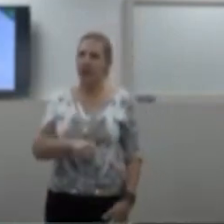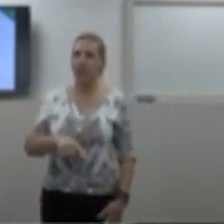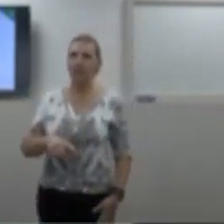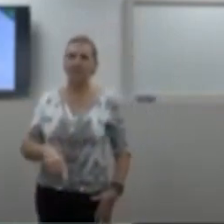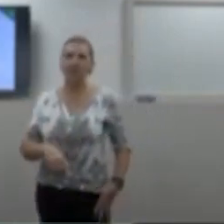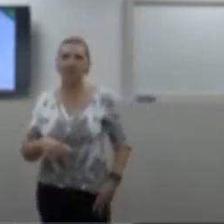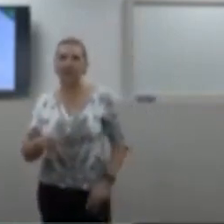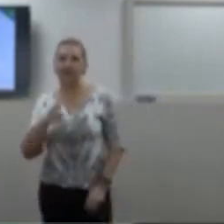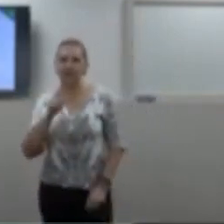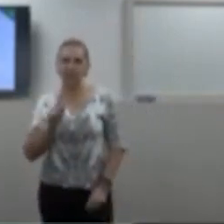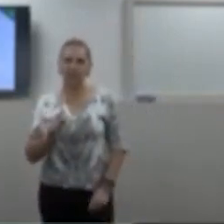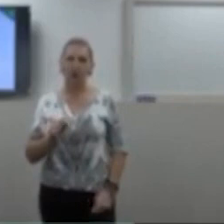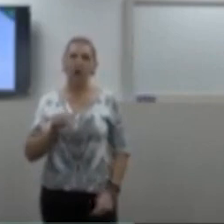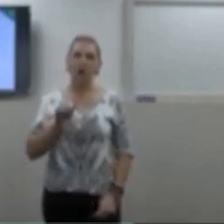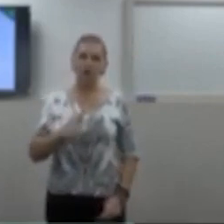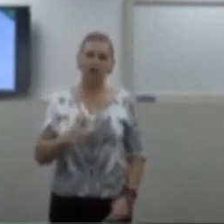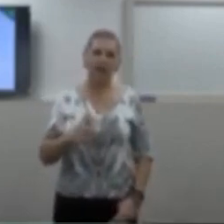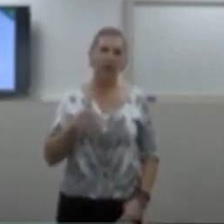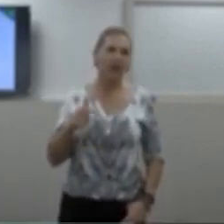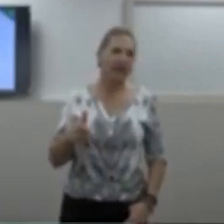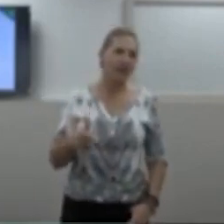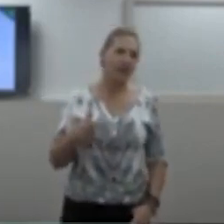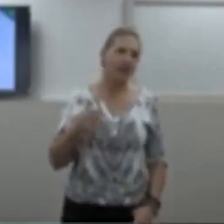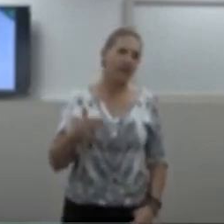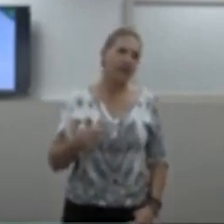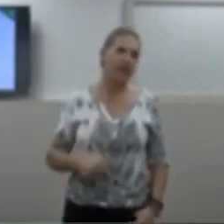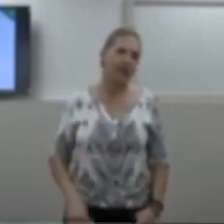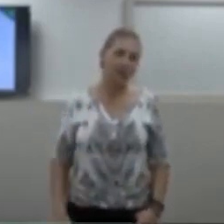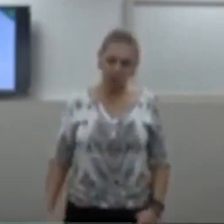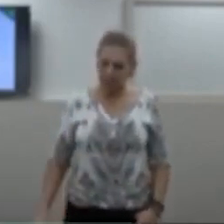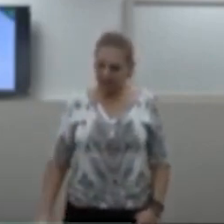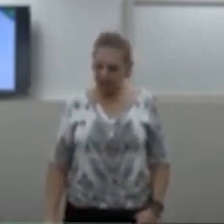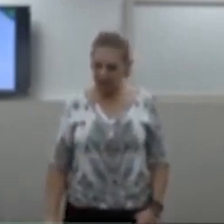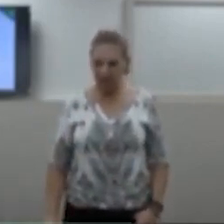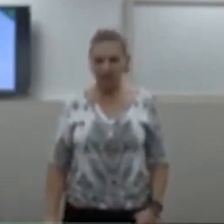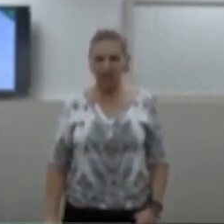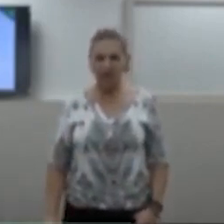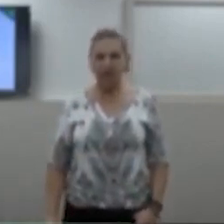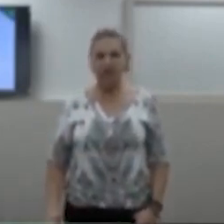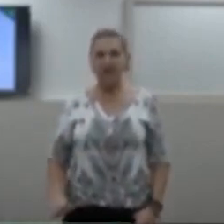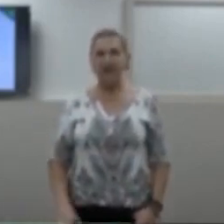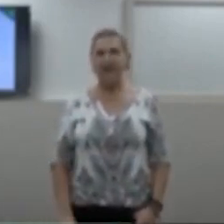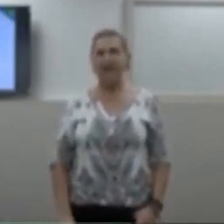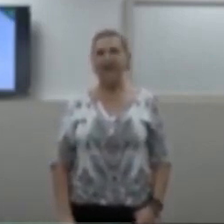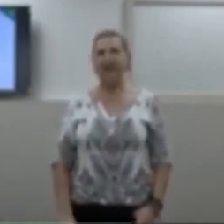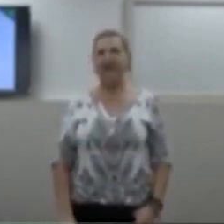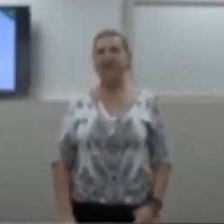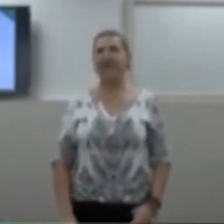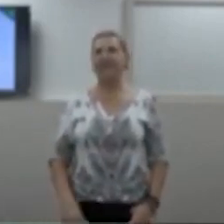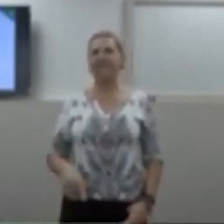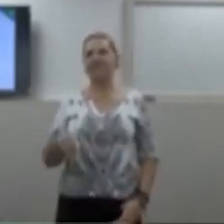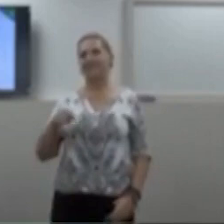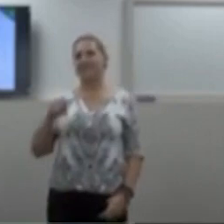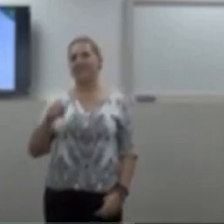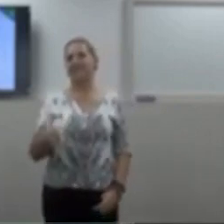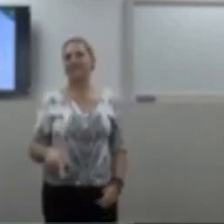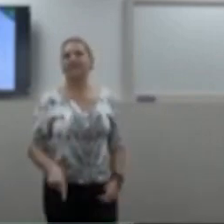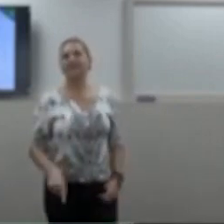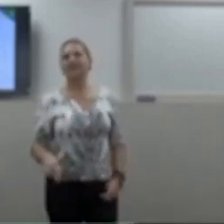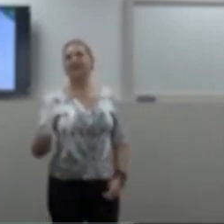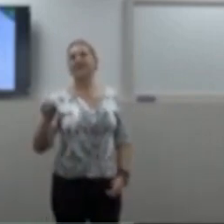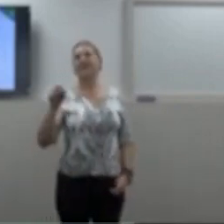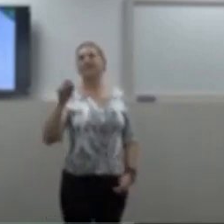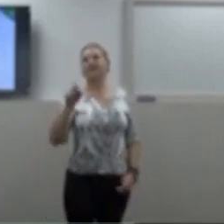Esse numeral corresponde à classe do ordinal, cardinal, fracionário e multiplicativo. Aí, você está